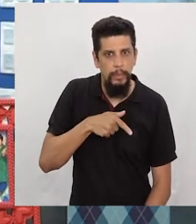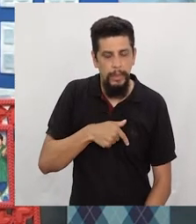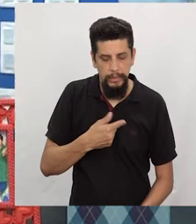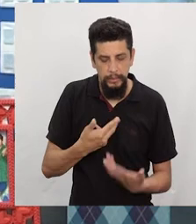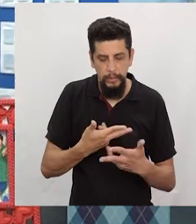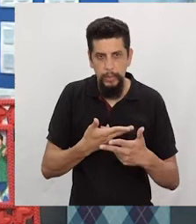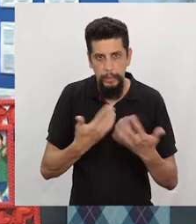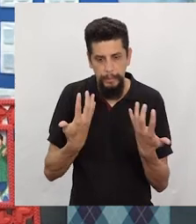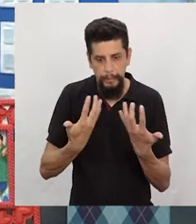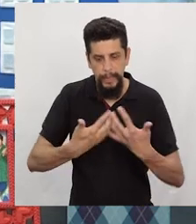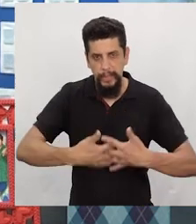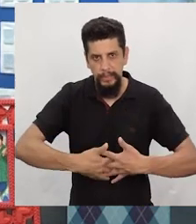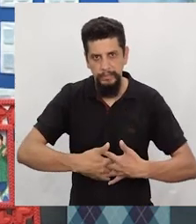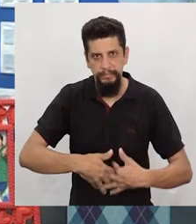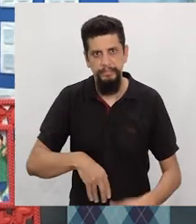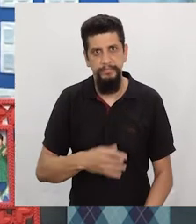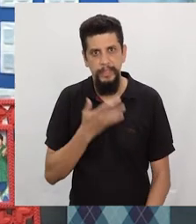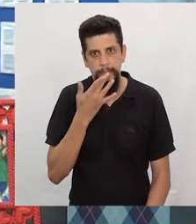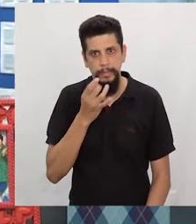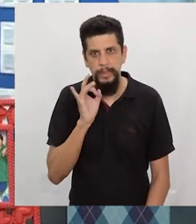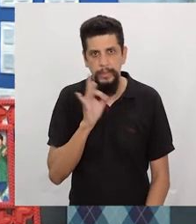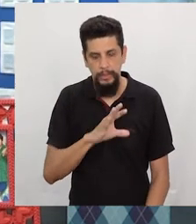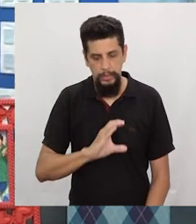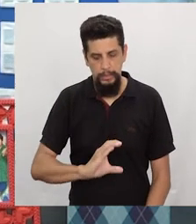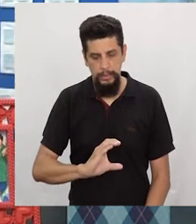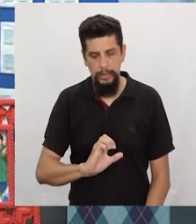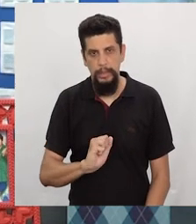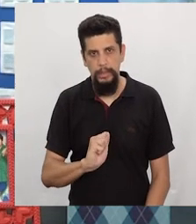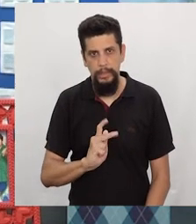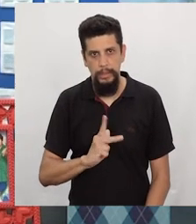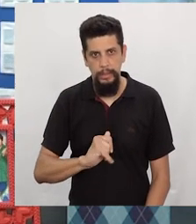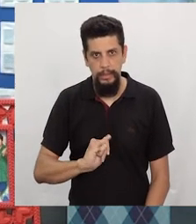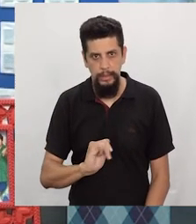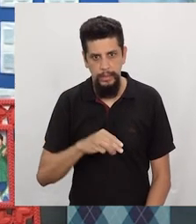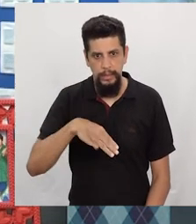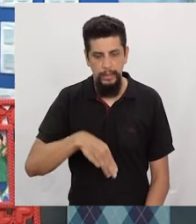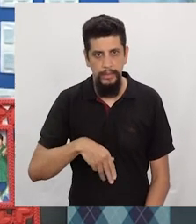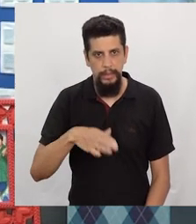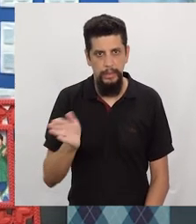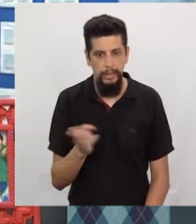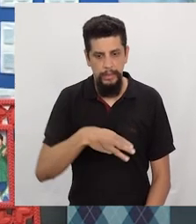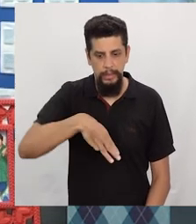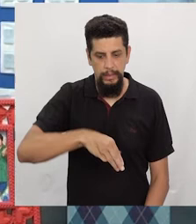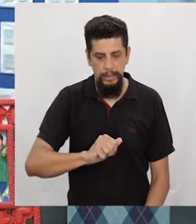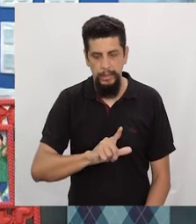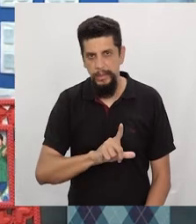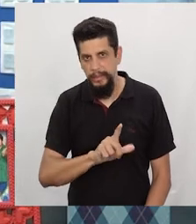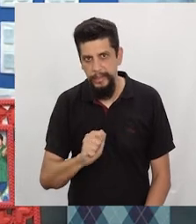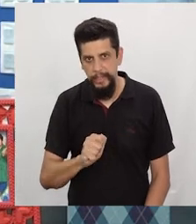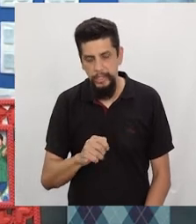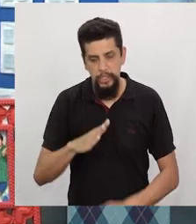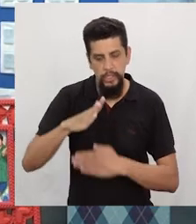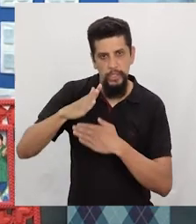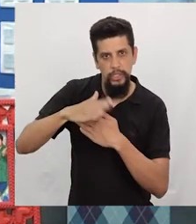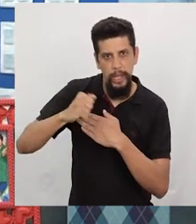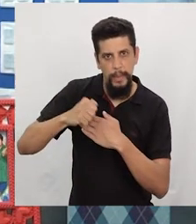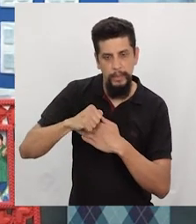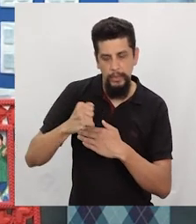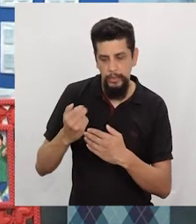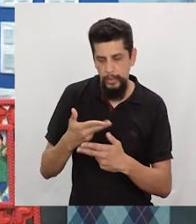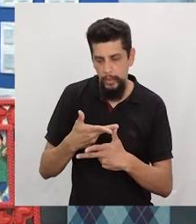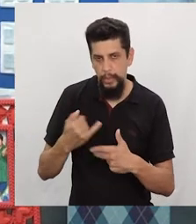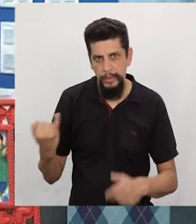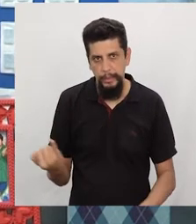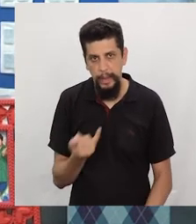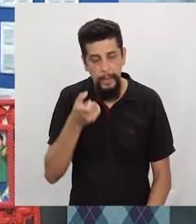daquelas geringonças sensacionais quando Capim e Mila me chamaram para ver algo importante no